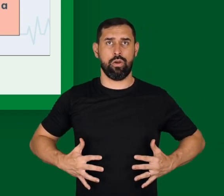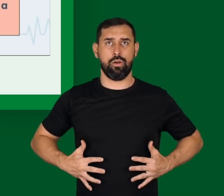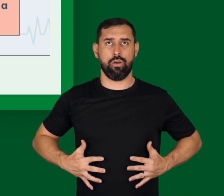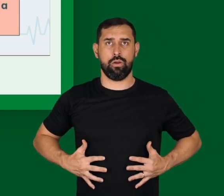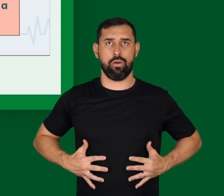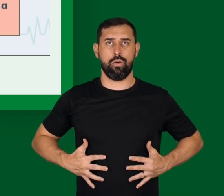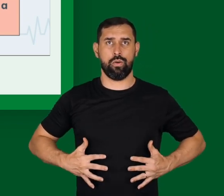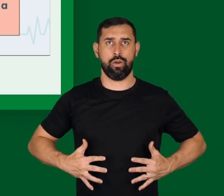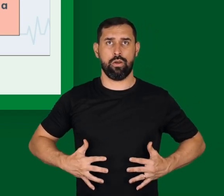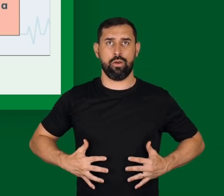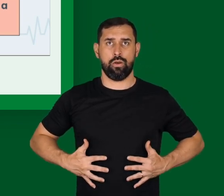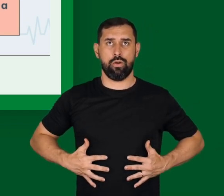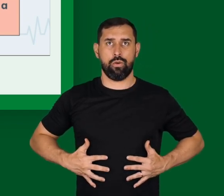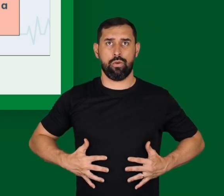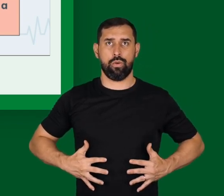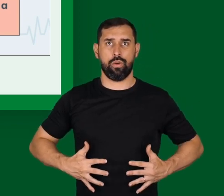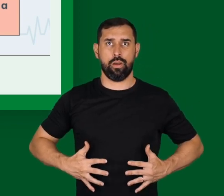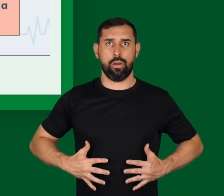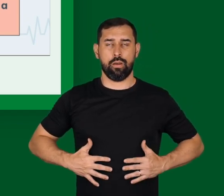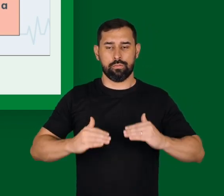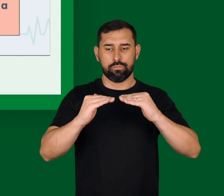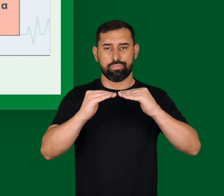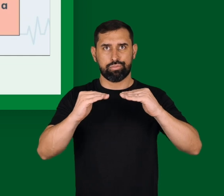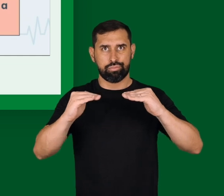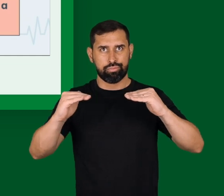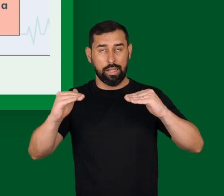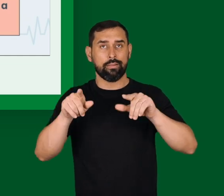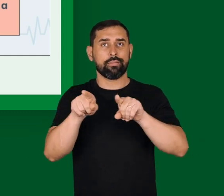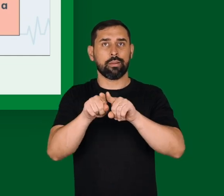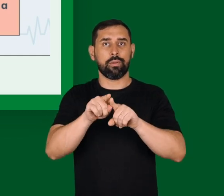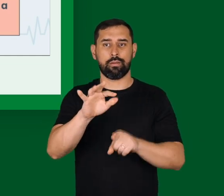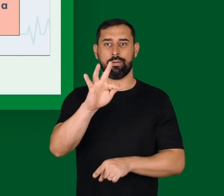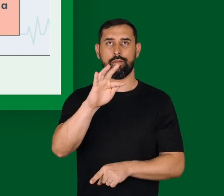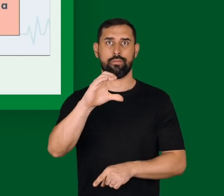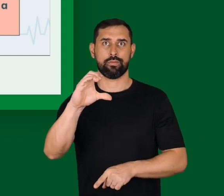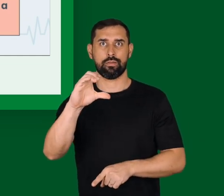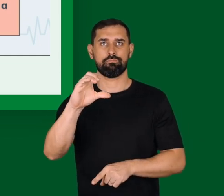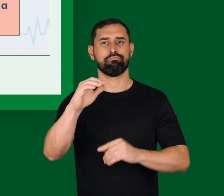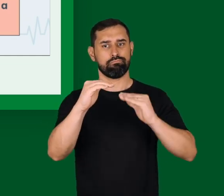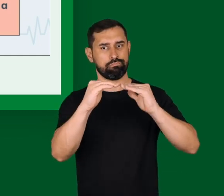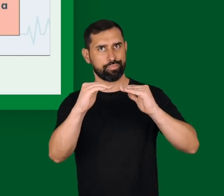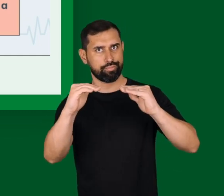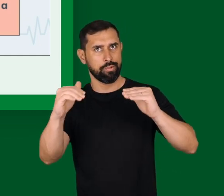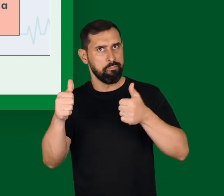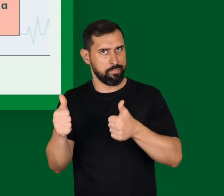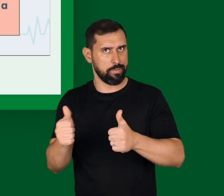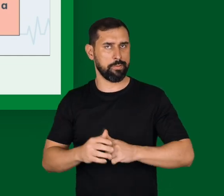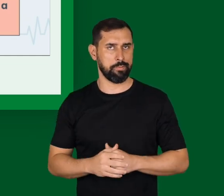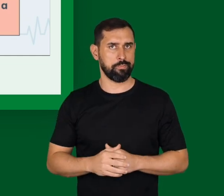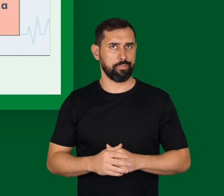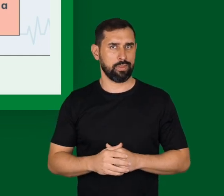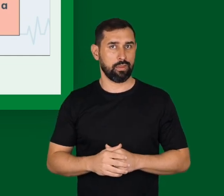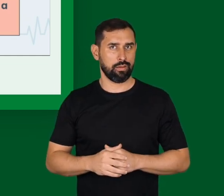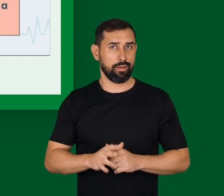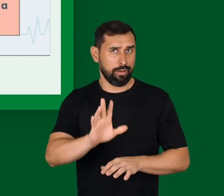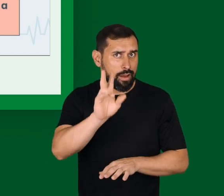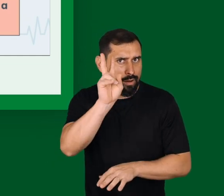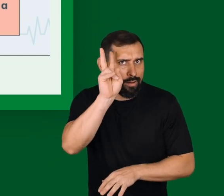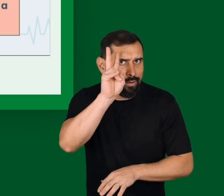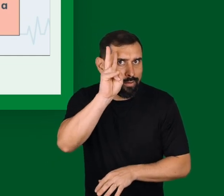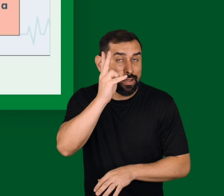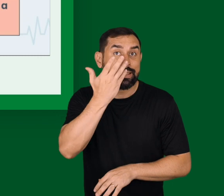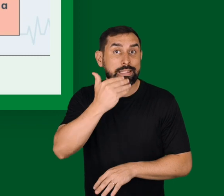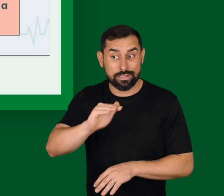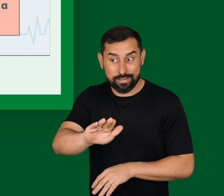consiga minimamente manter a expansibilidade torácica e uma frequência cardíaca adequada. Lembrar